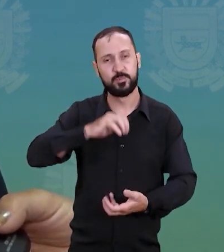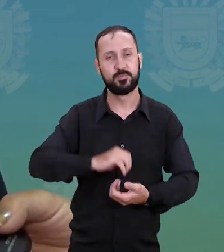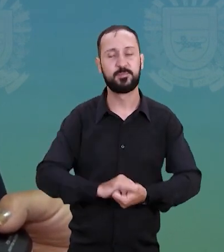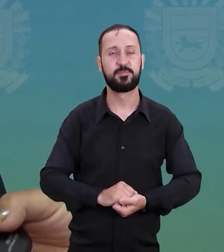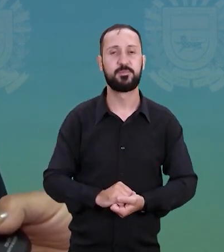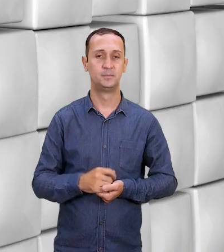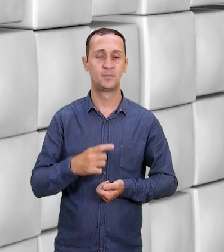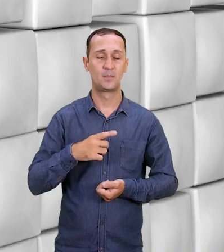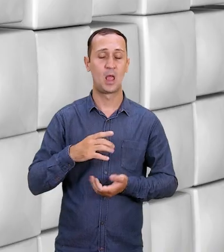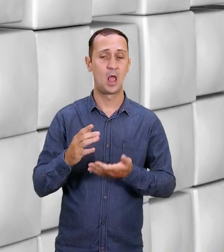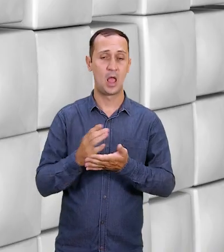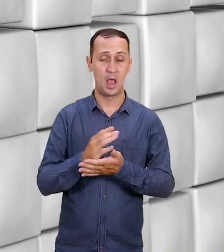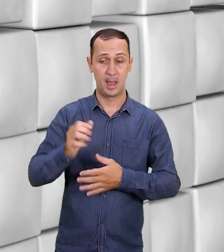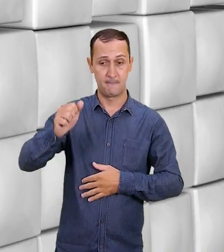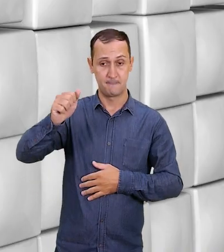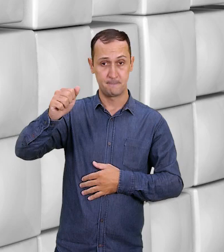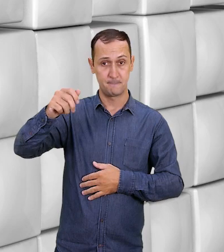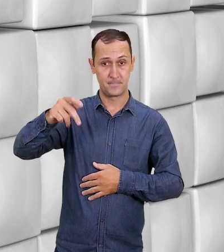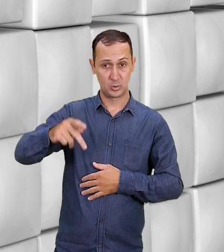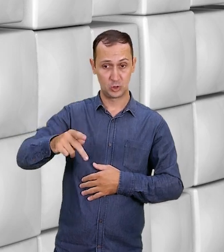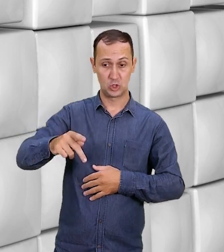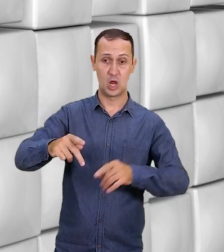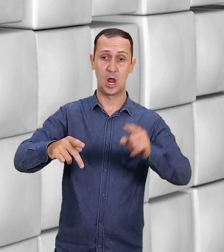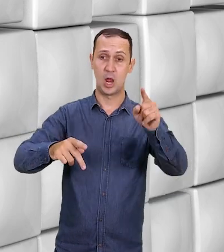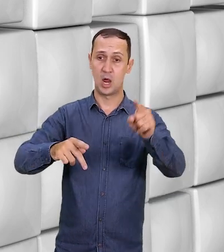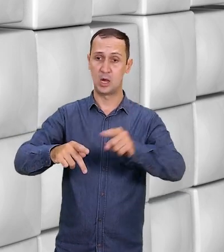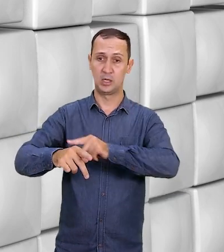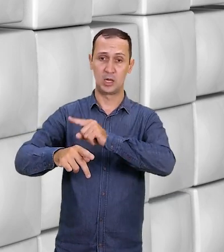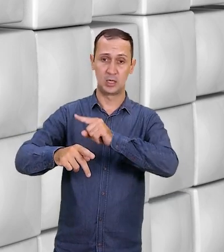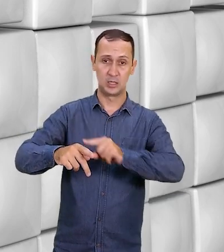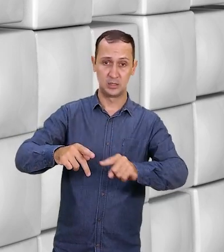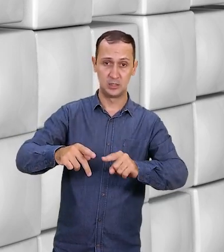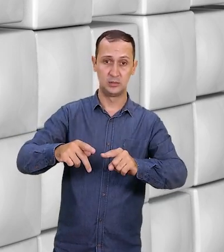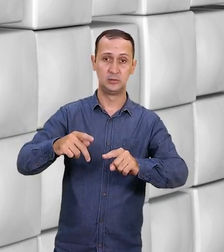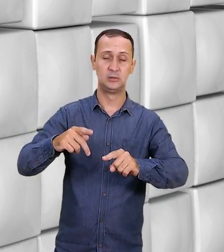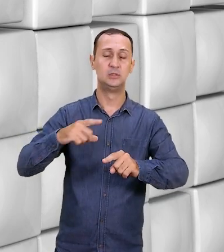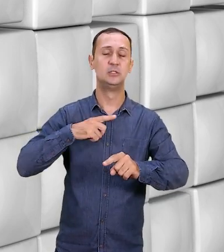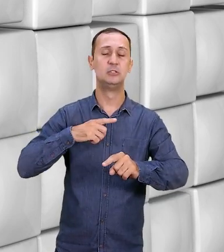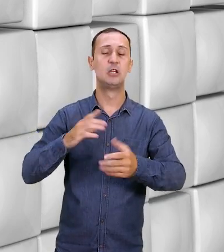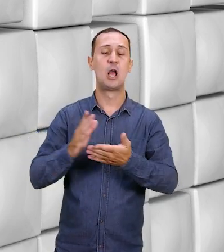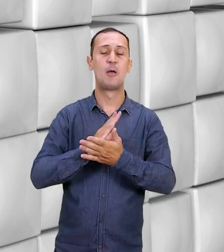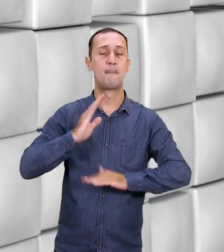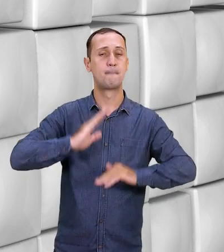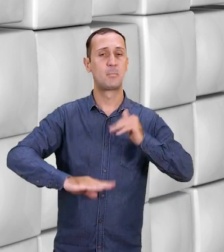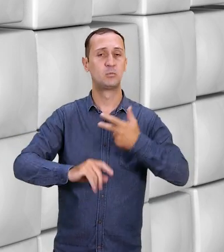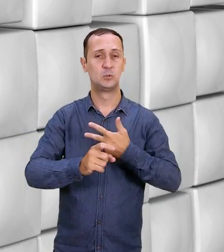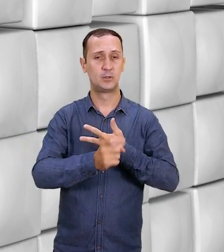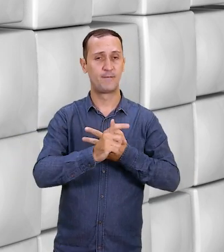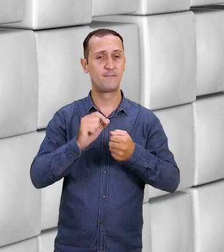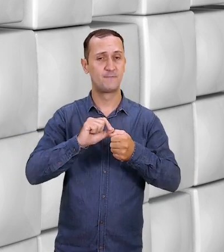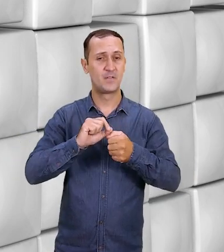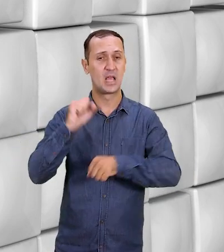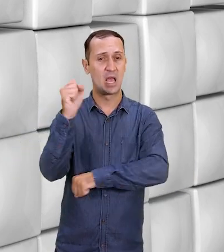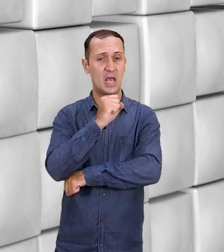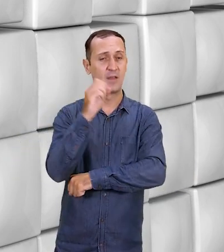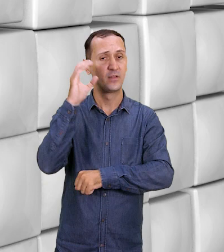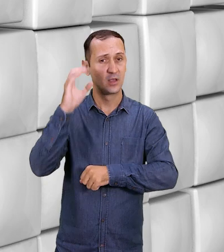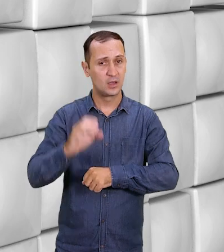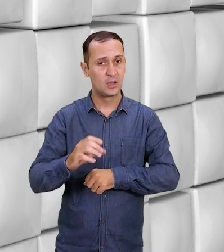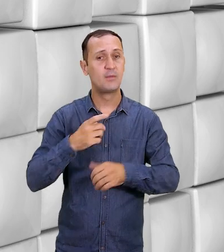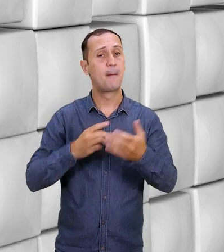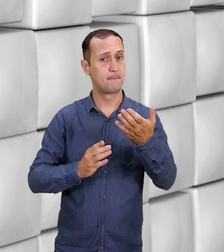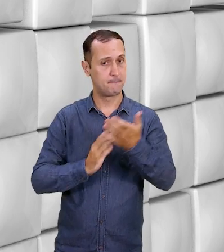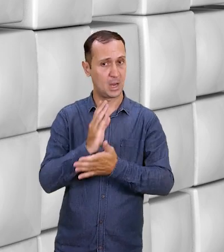da pessoa idosa. Cassação de aposentadoria de servidores do Executivo que cometeram atos